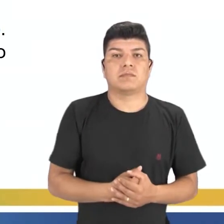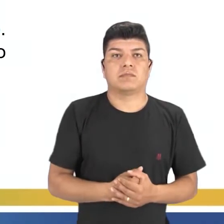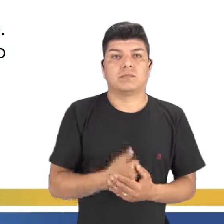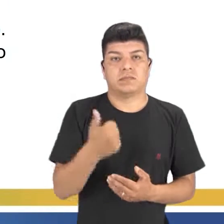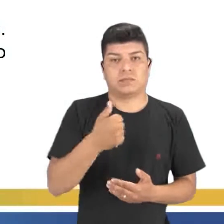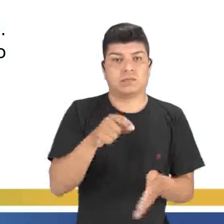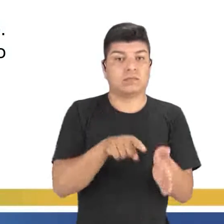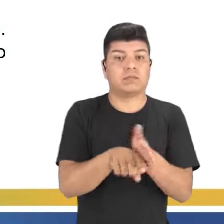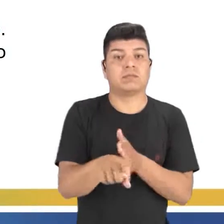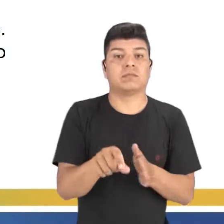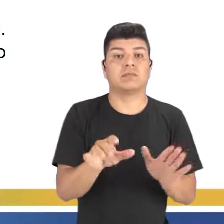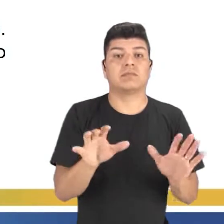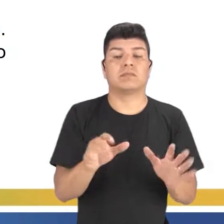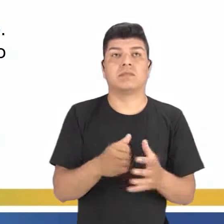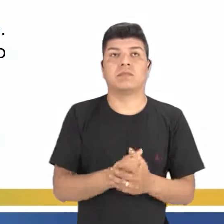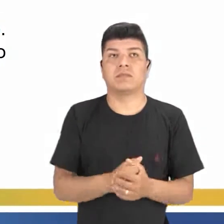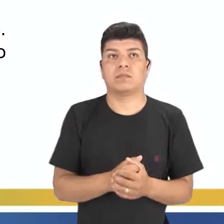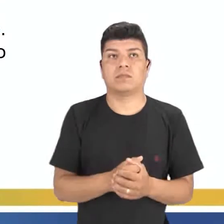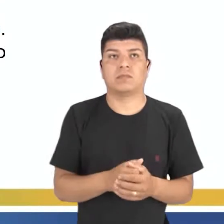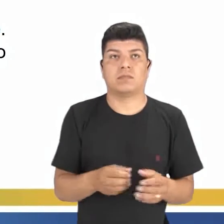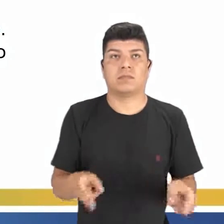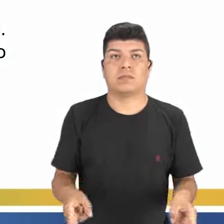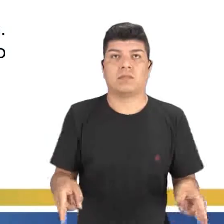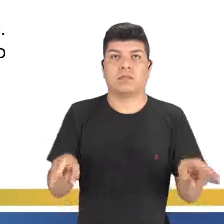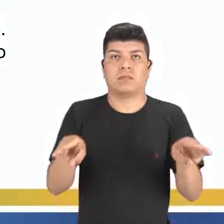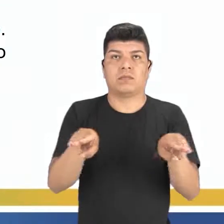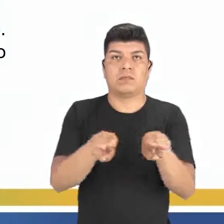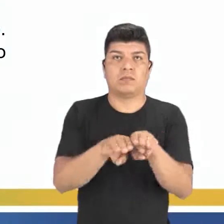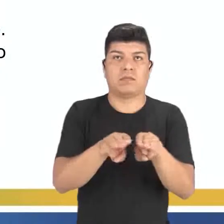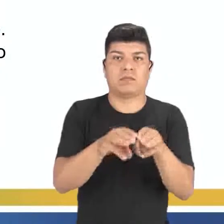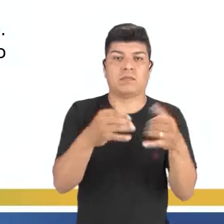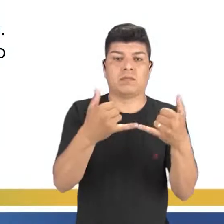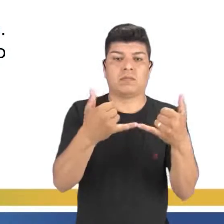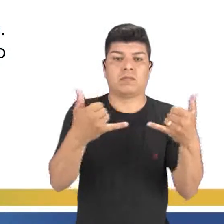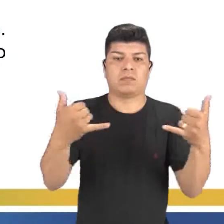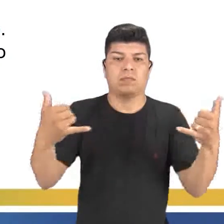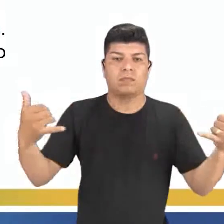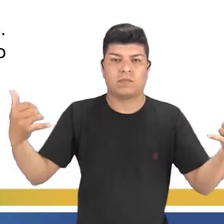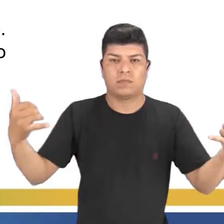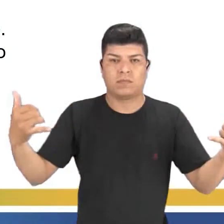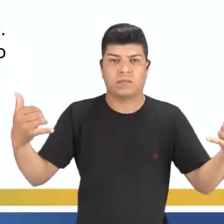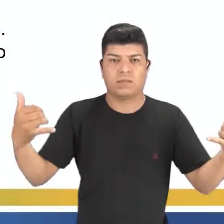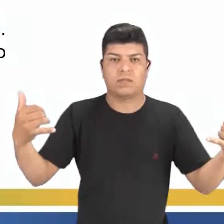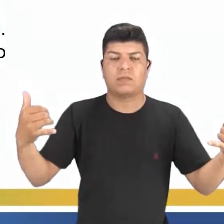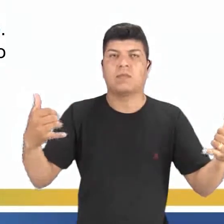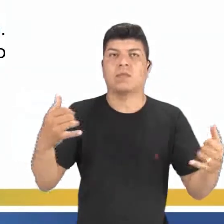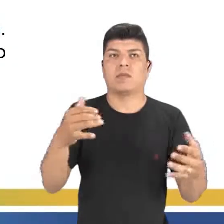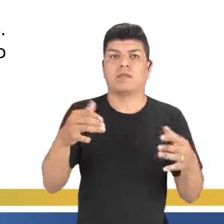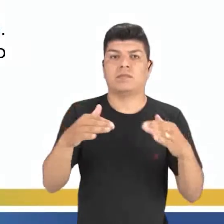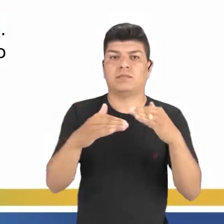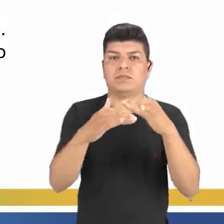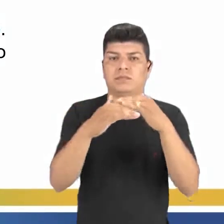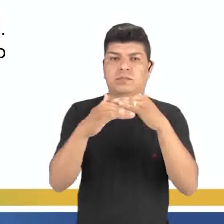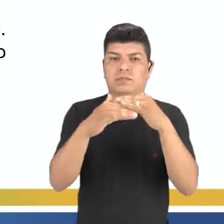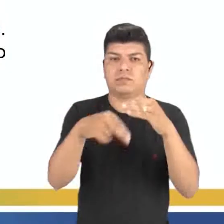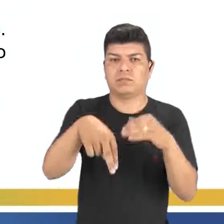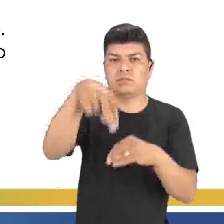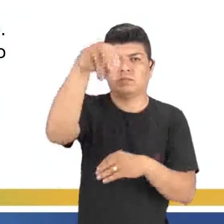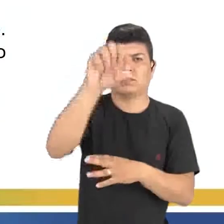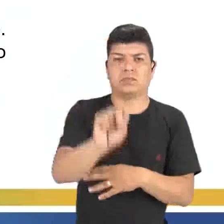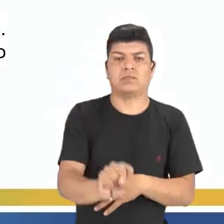primeira questão diz: o campo magnético de um fio longo e reto, alinhado na direção